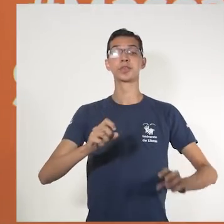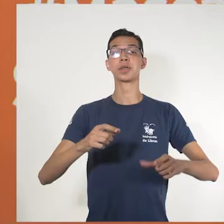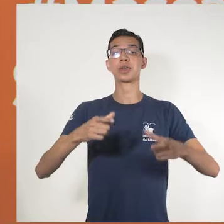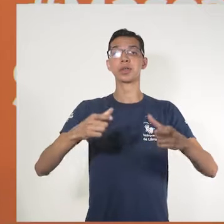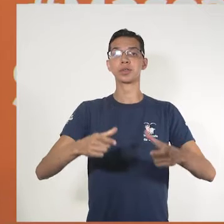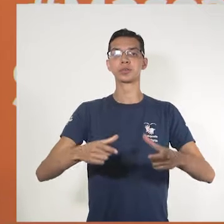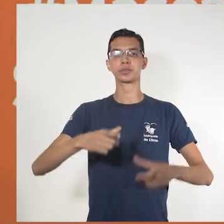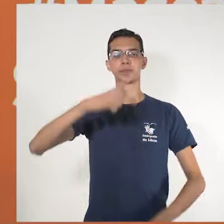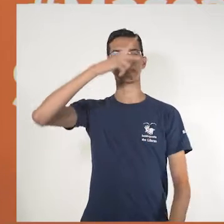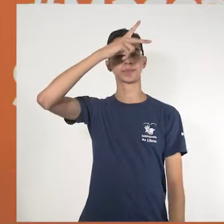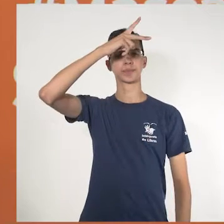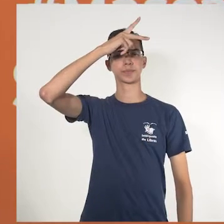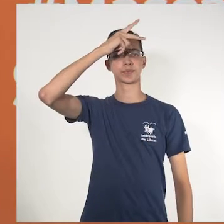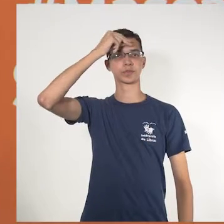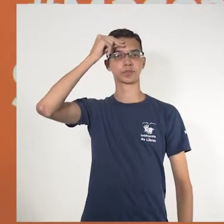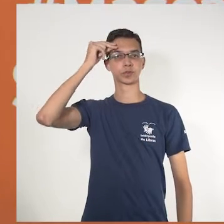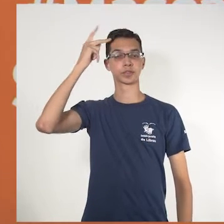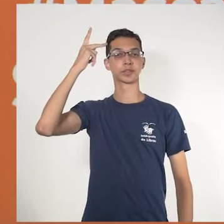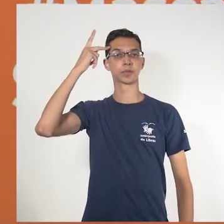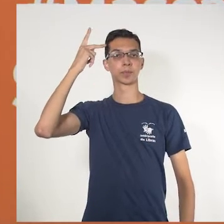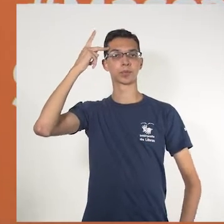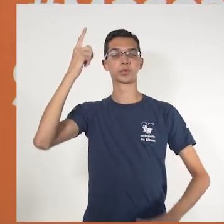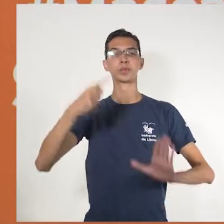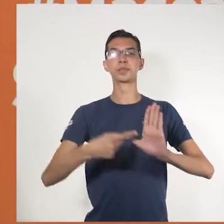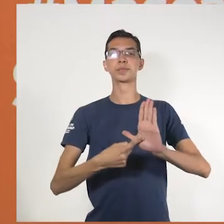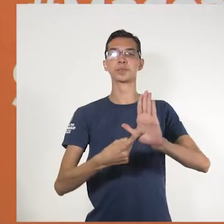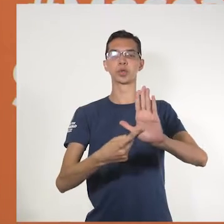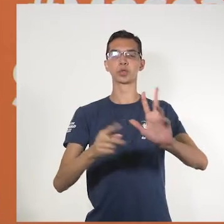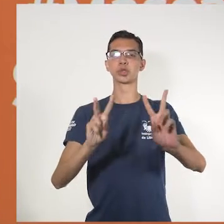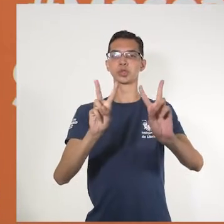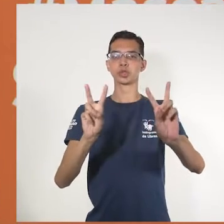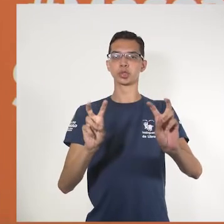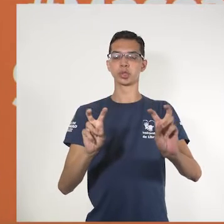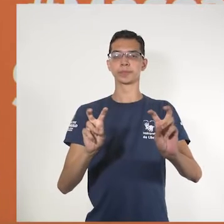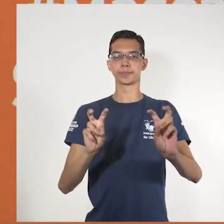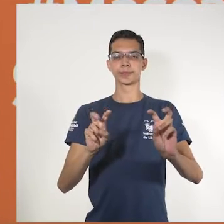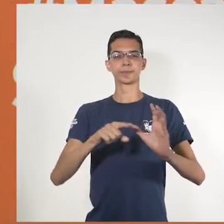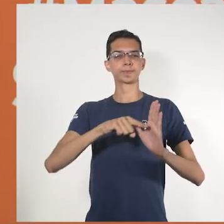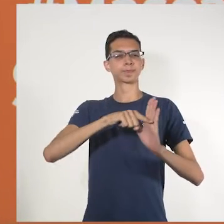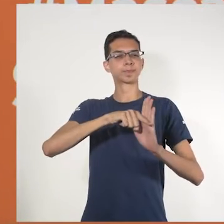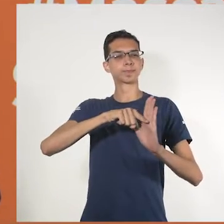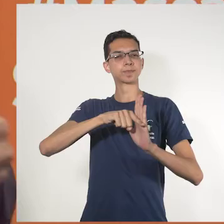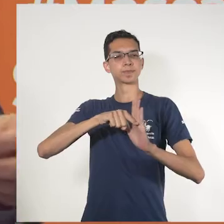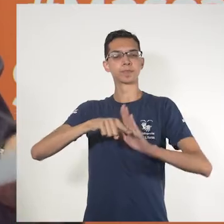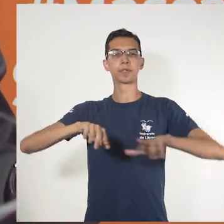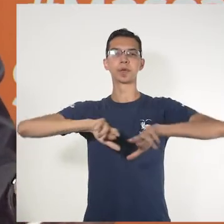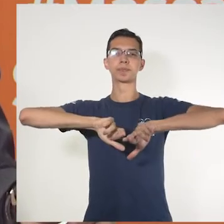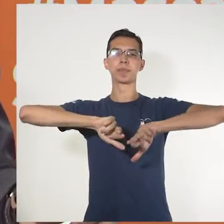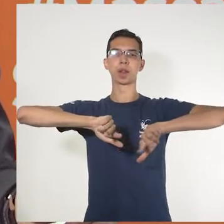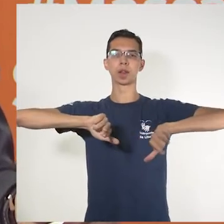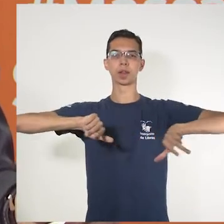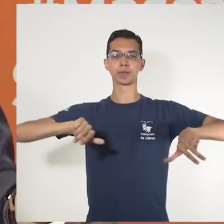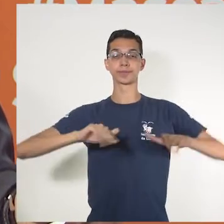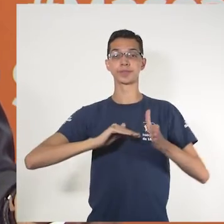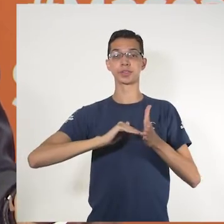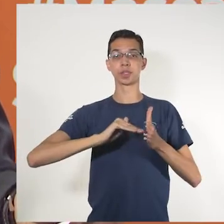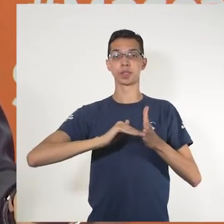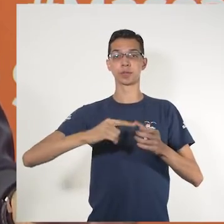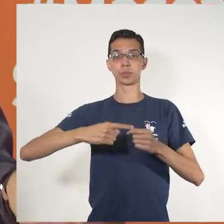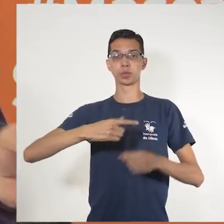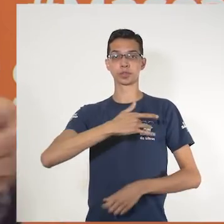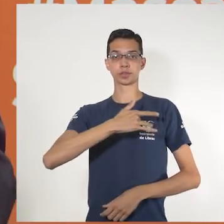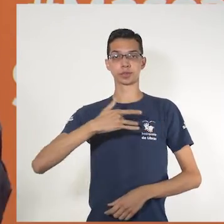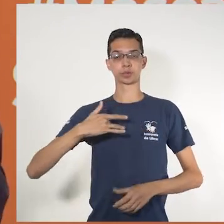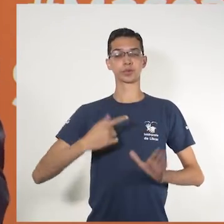apresentando o inquérito sorológico que foi elaborado pela Secretaria Municipal de Saúde.